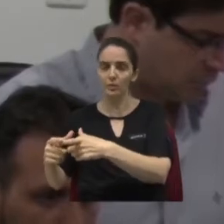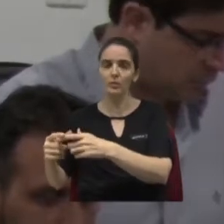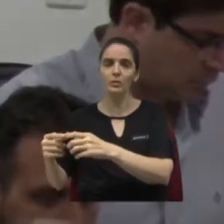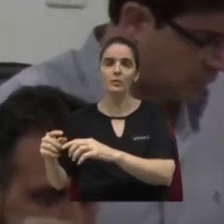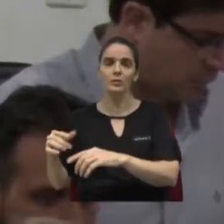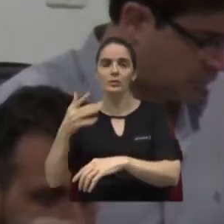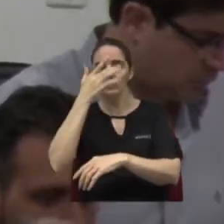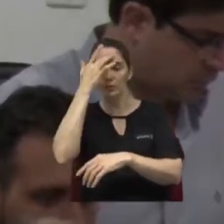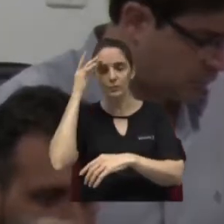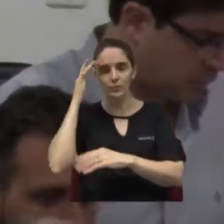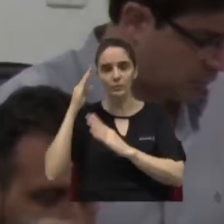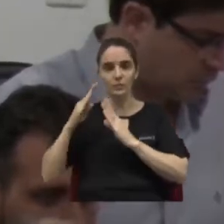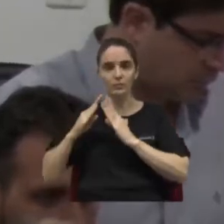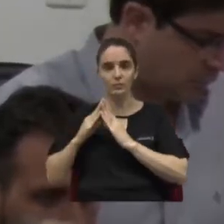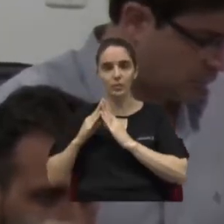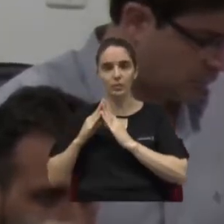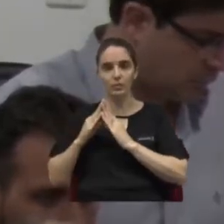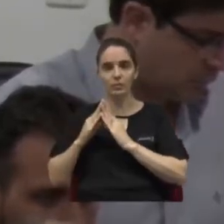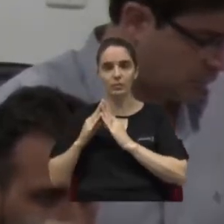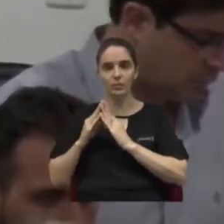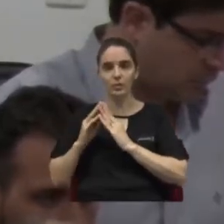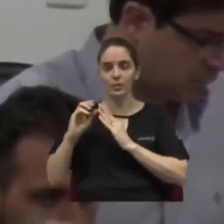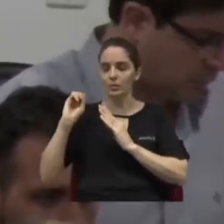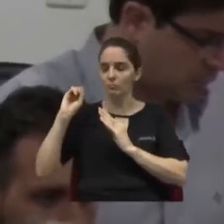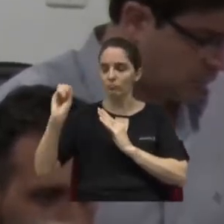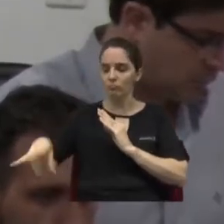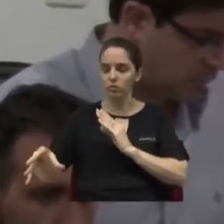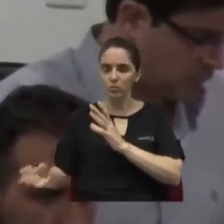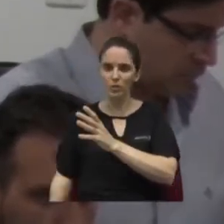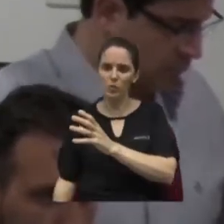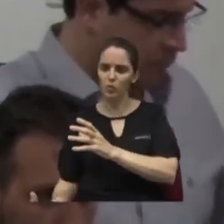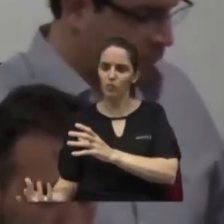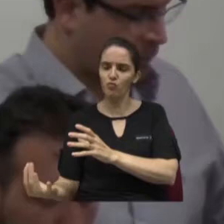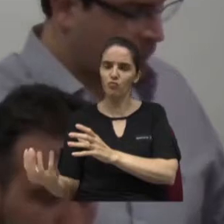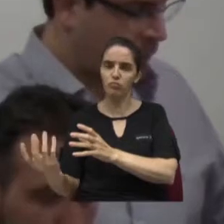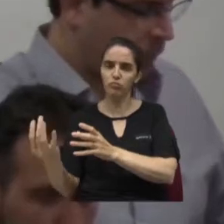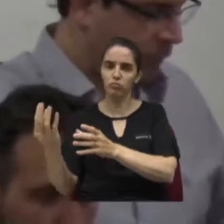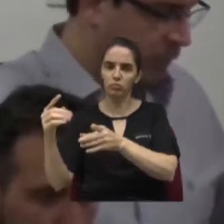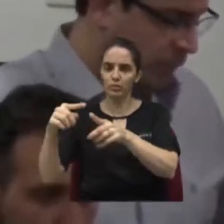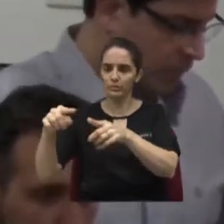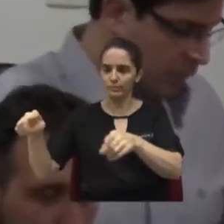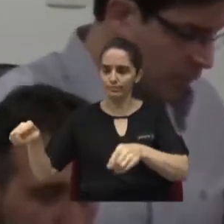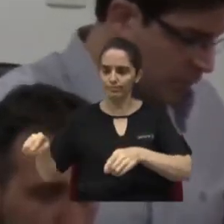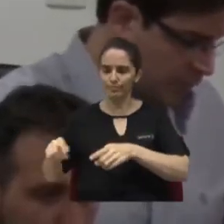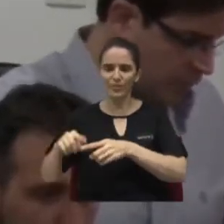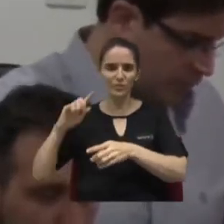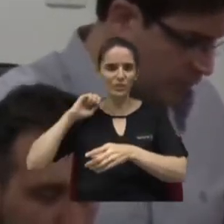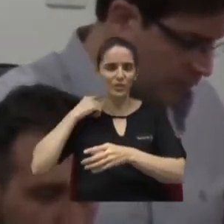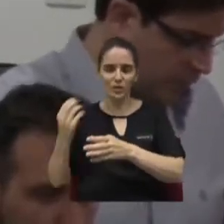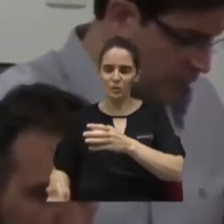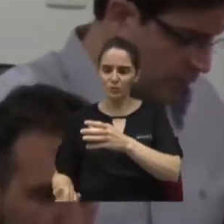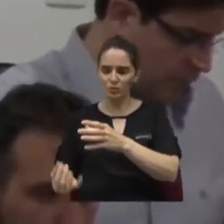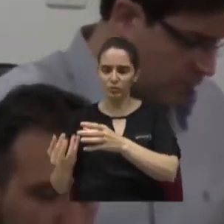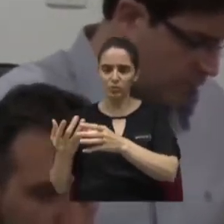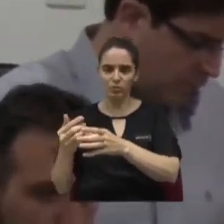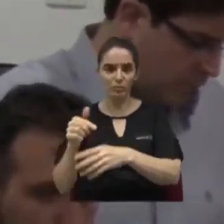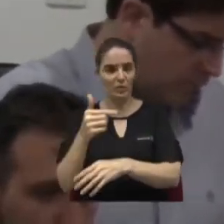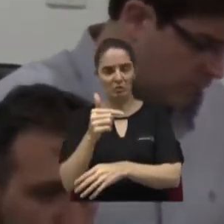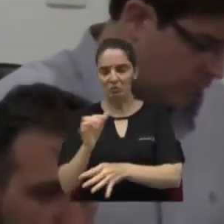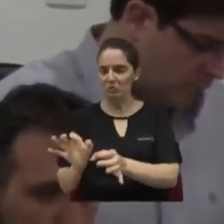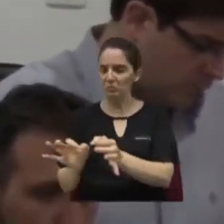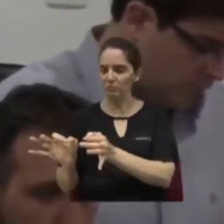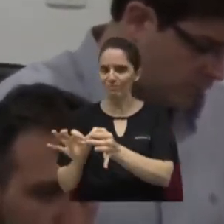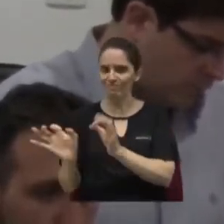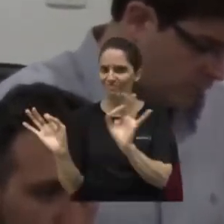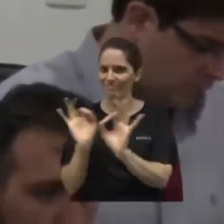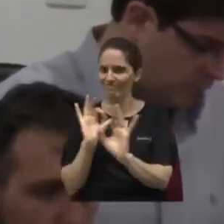moradores atearam fogo nas caçambas e também não há organização. Então, por